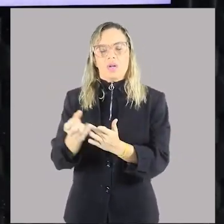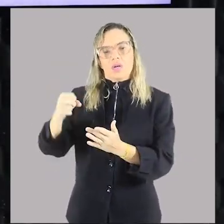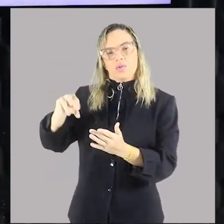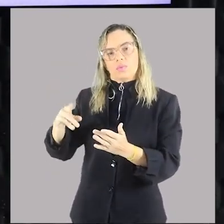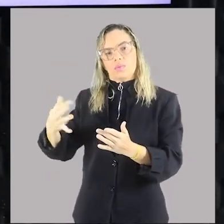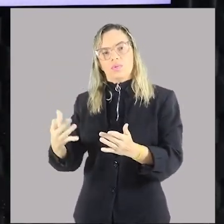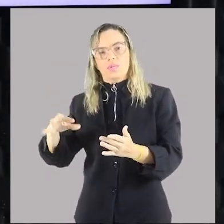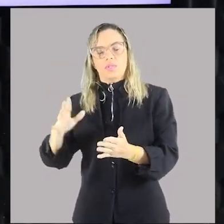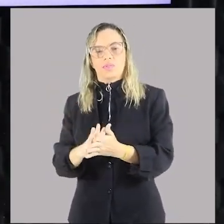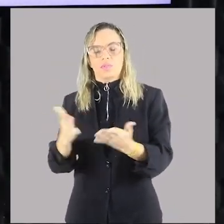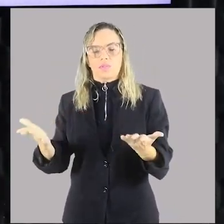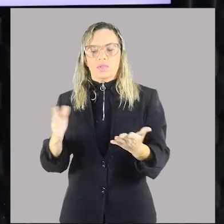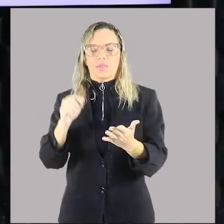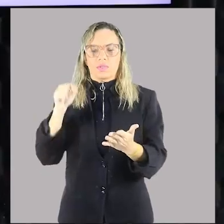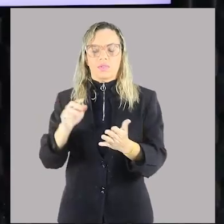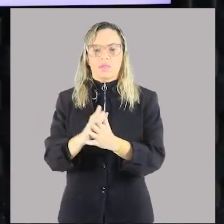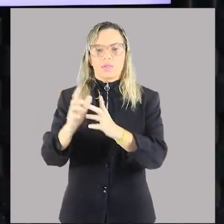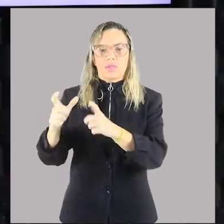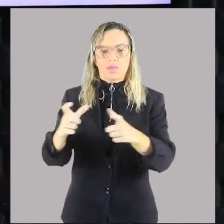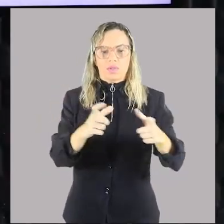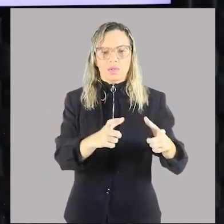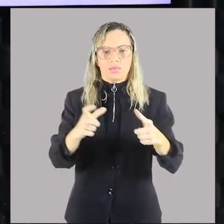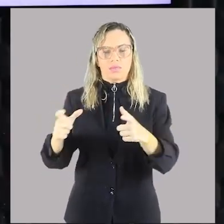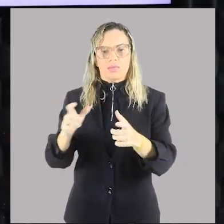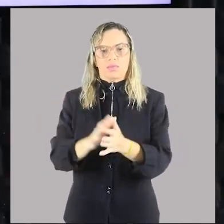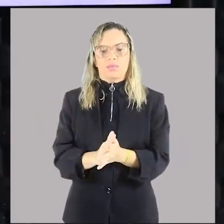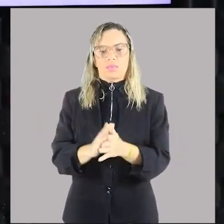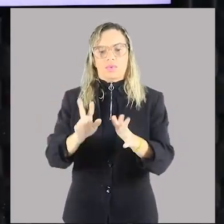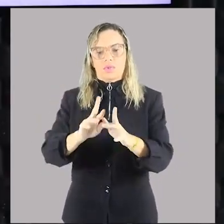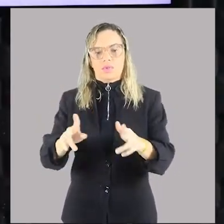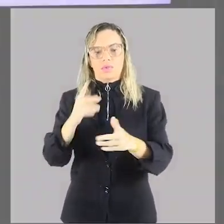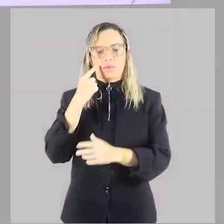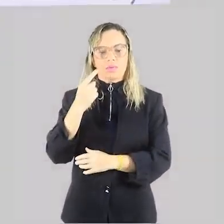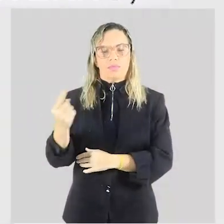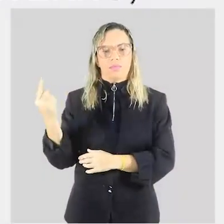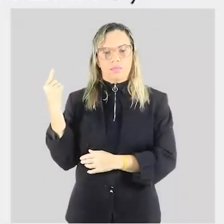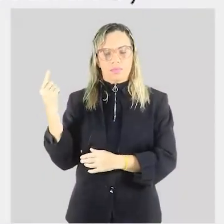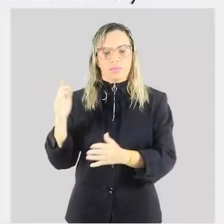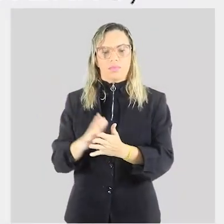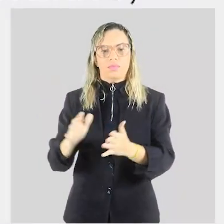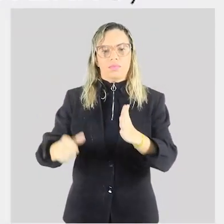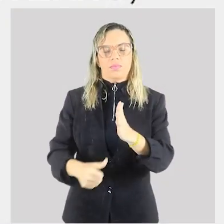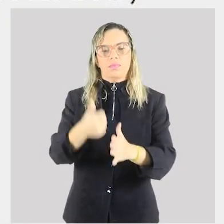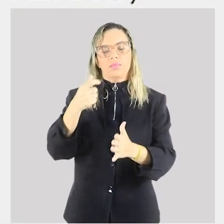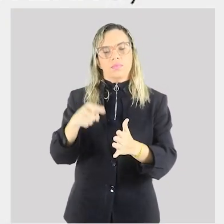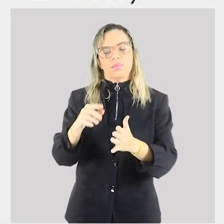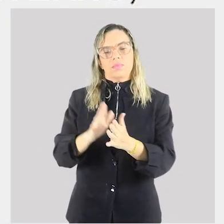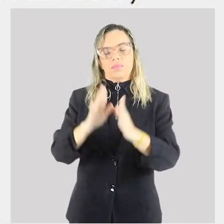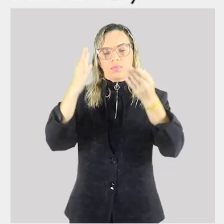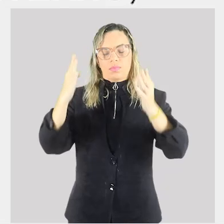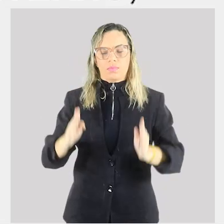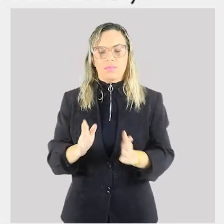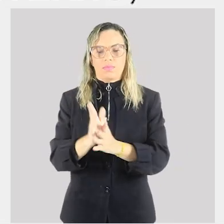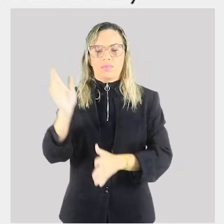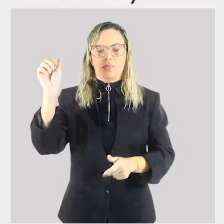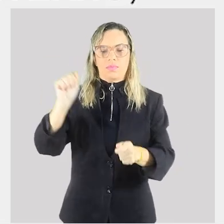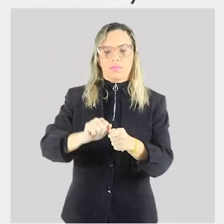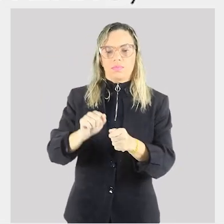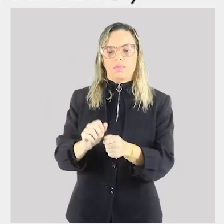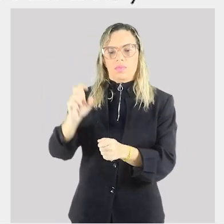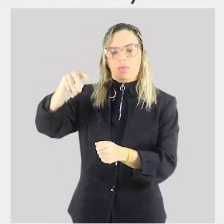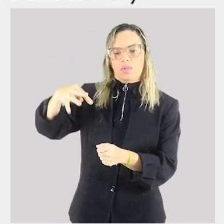administração pública, ou seja, em entidades e em órgãos. Primeiramente, a gente tem que pensar nas entidades que fazem parte